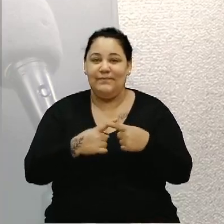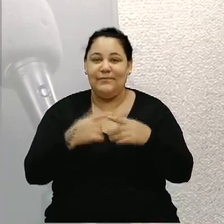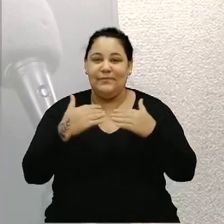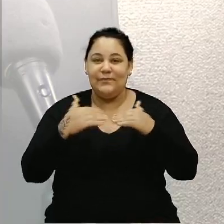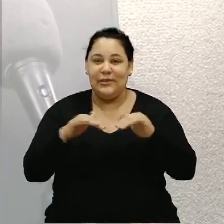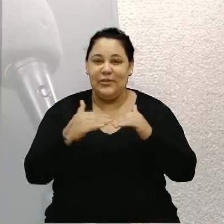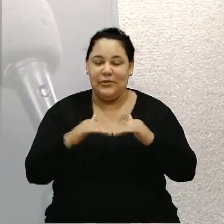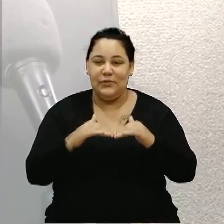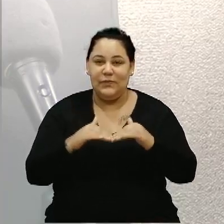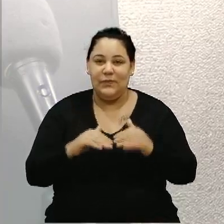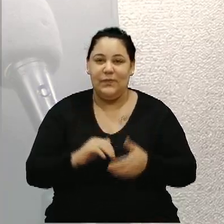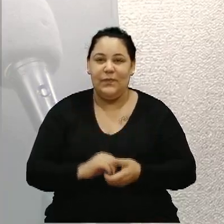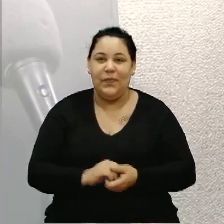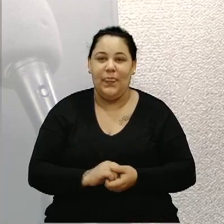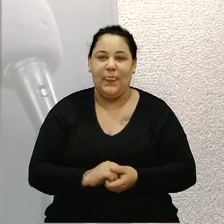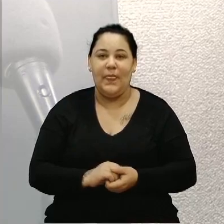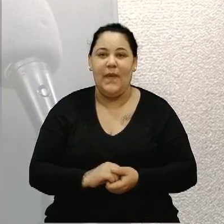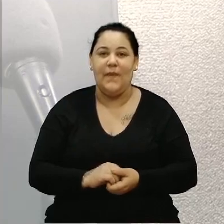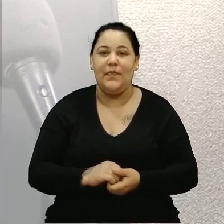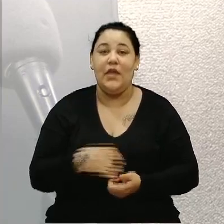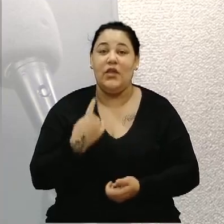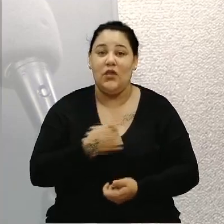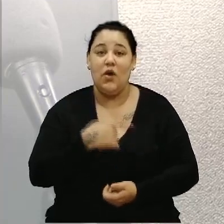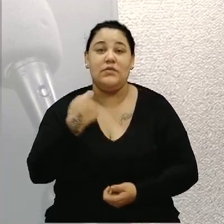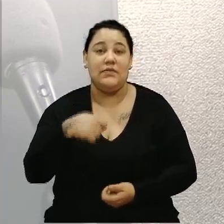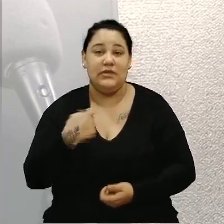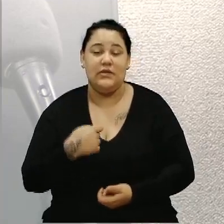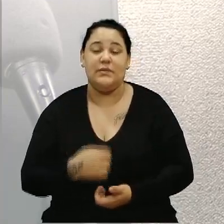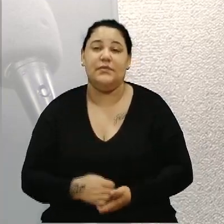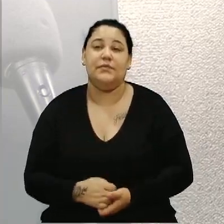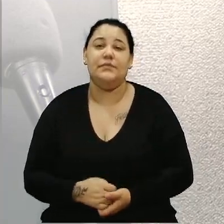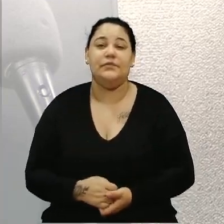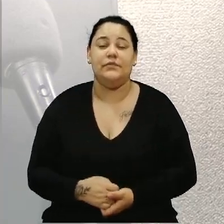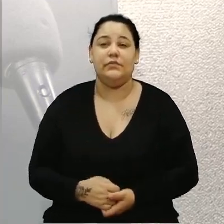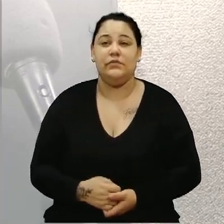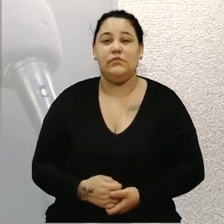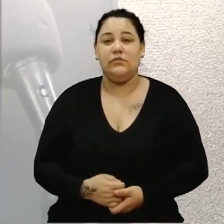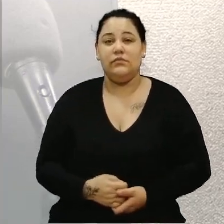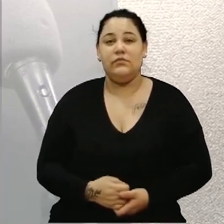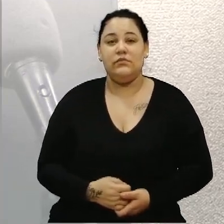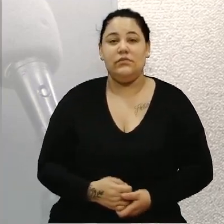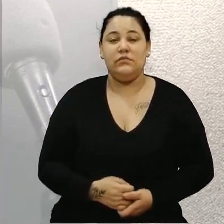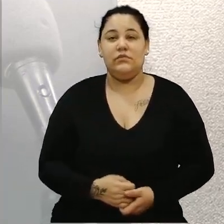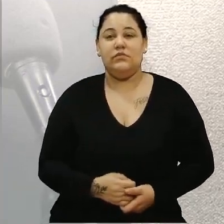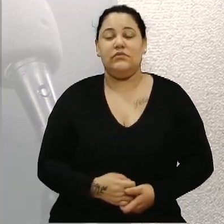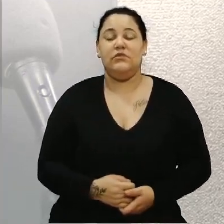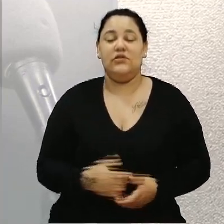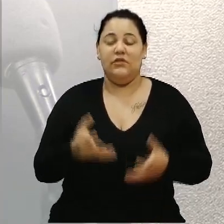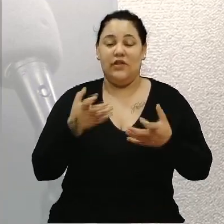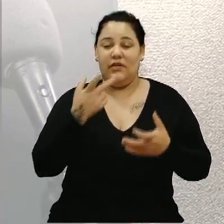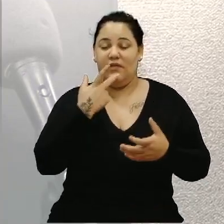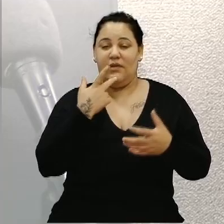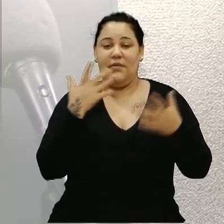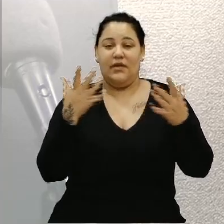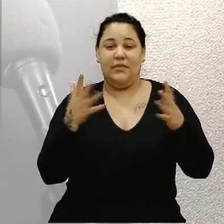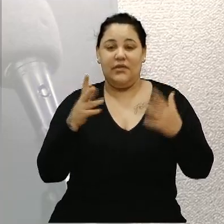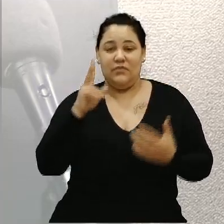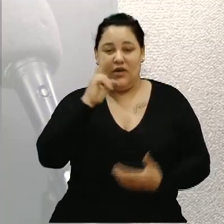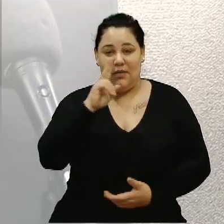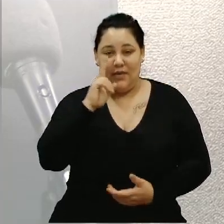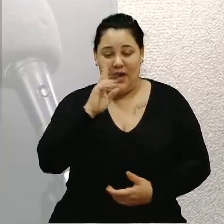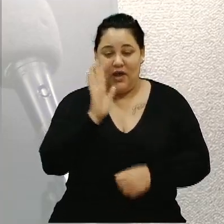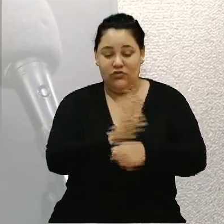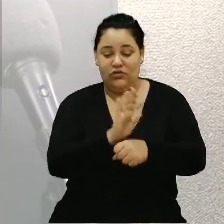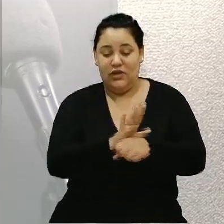aí. E nós precisamos. Então eu quero dizer que parabéns por trazer isso, por lembrar, por nos ajudar lá